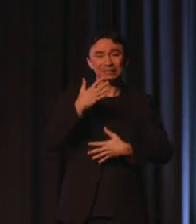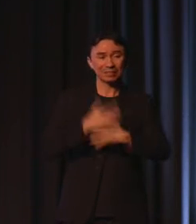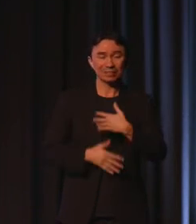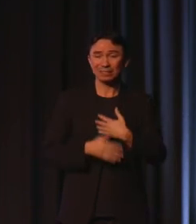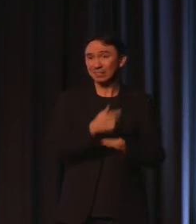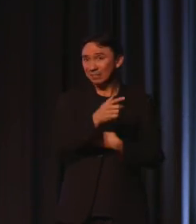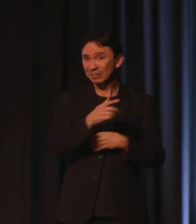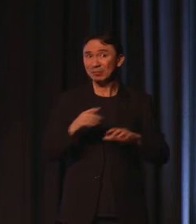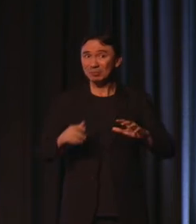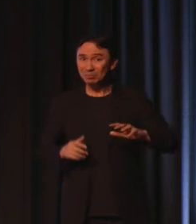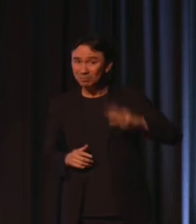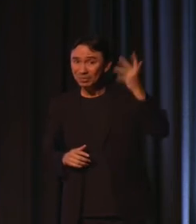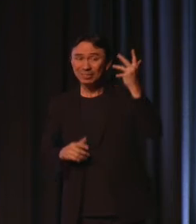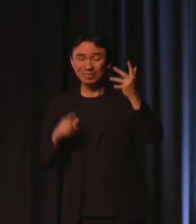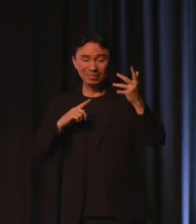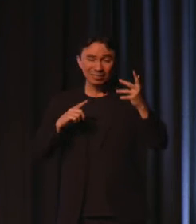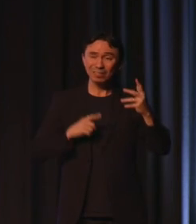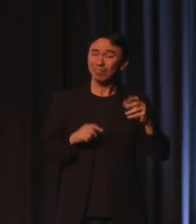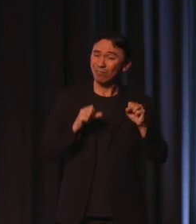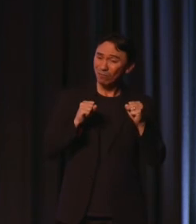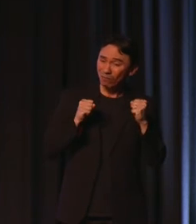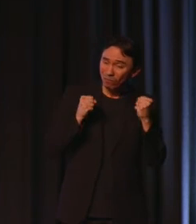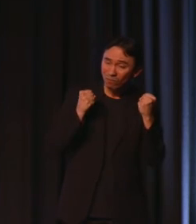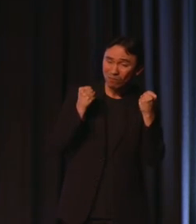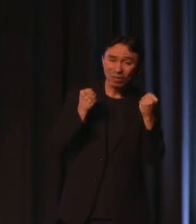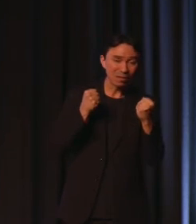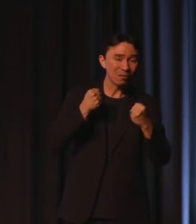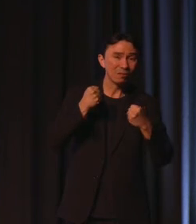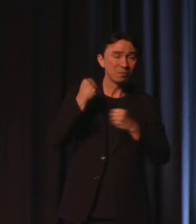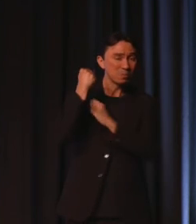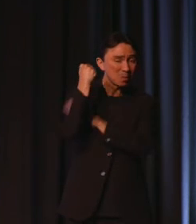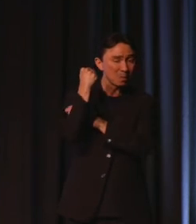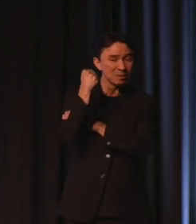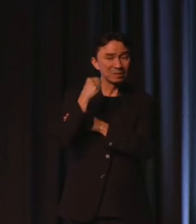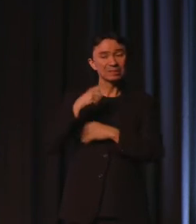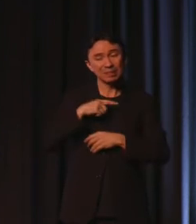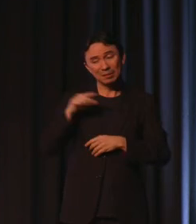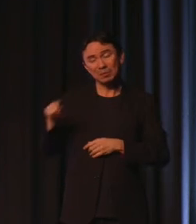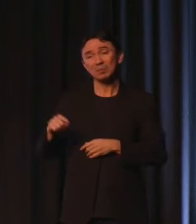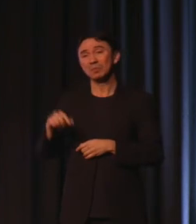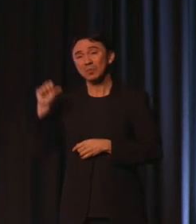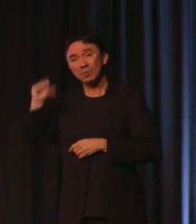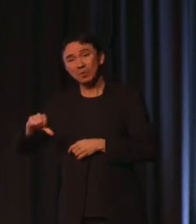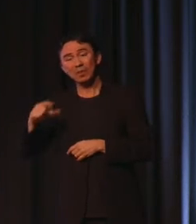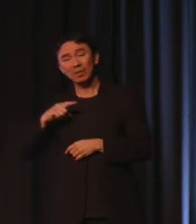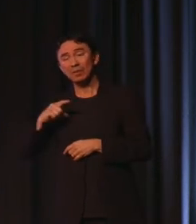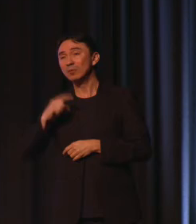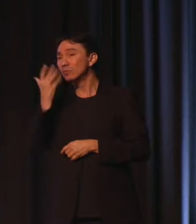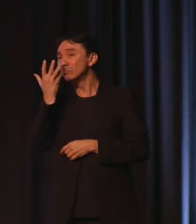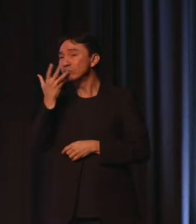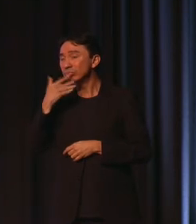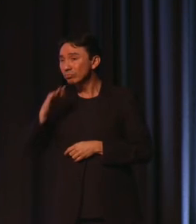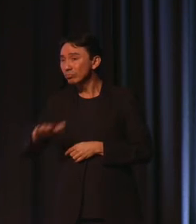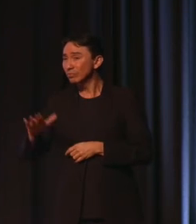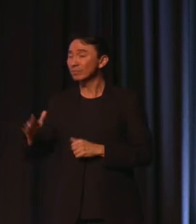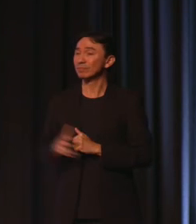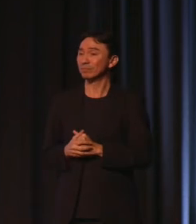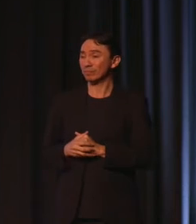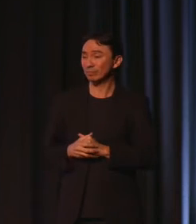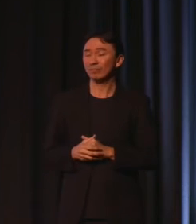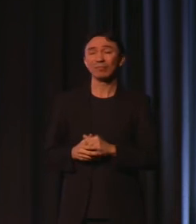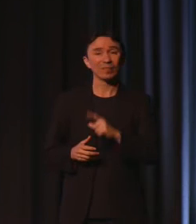você já tem um impacto um pouco mais infantil, e bem diluído, né? Então, acho que a conclusão é que realmente tem um impacto